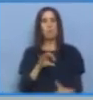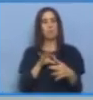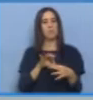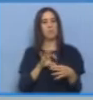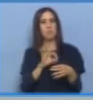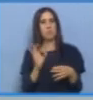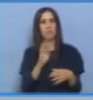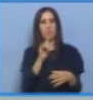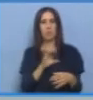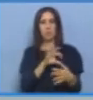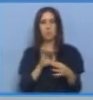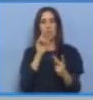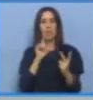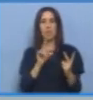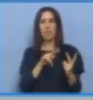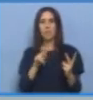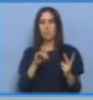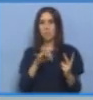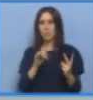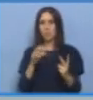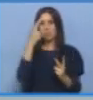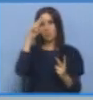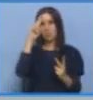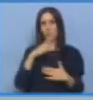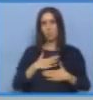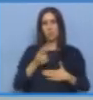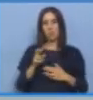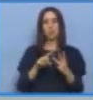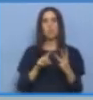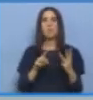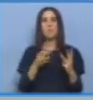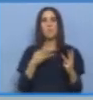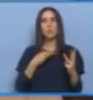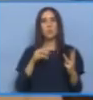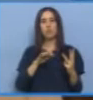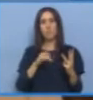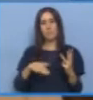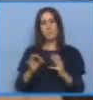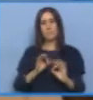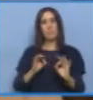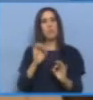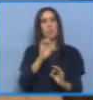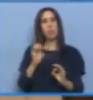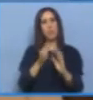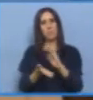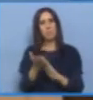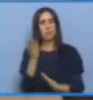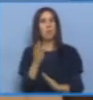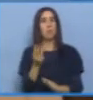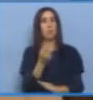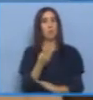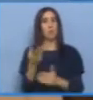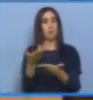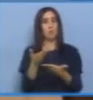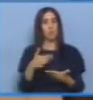Cooperação, Lara Pinto, que foi voluntária em Moçambique, e Pedro Nascimento, que se prepara para partir para a Etiópia. São os três convidados do